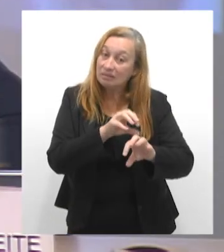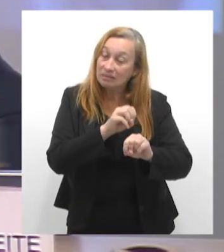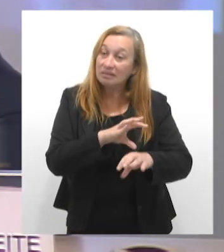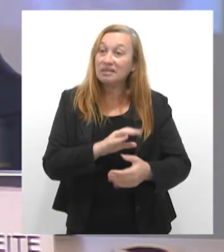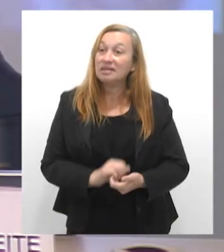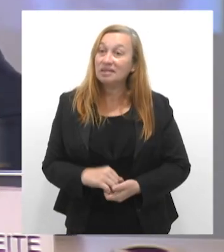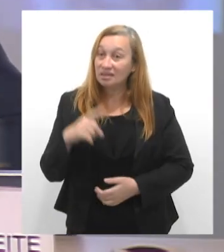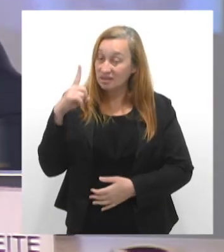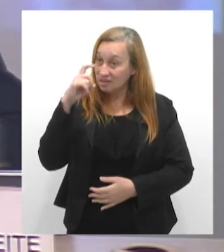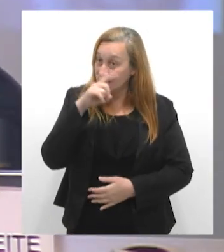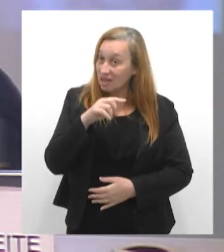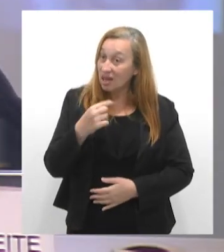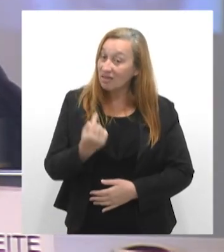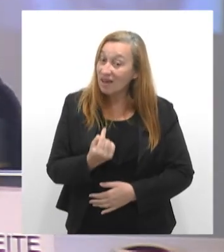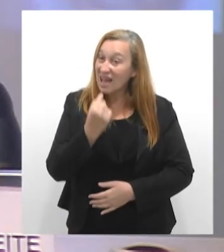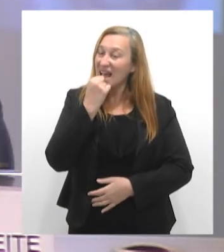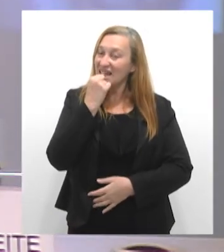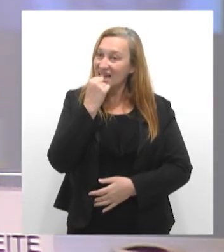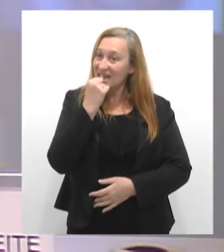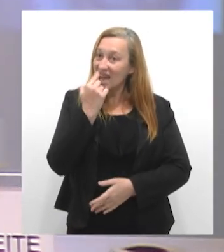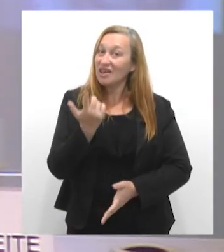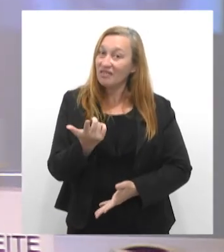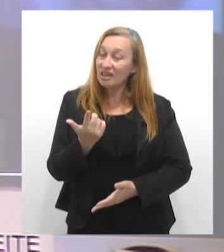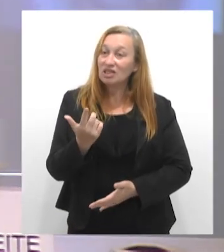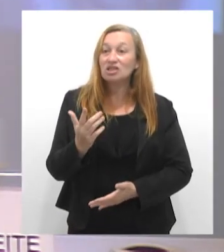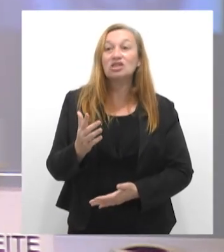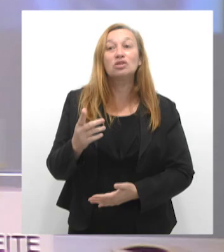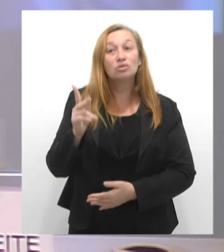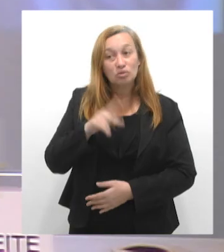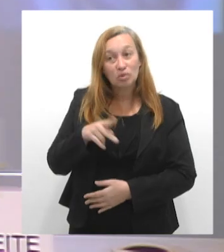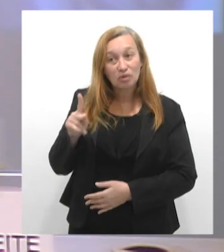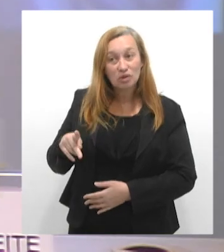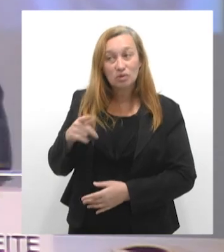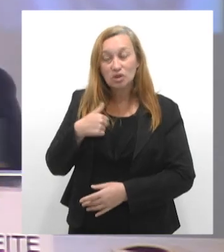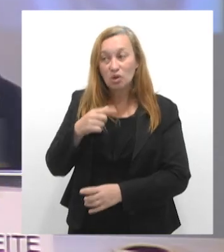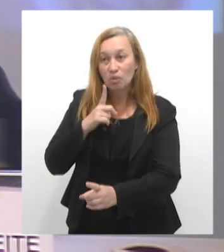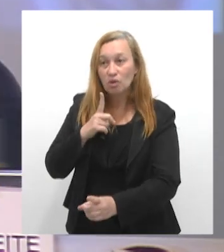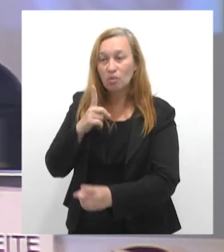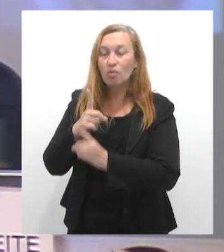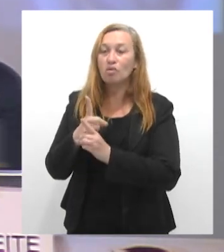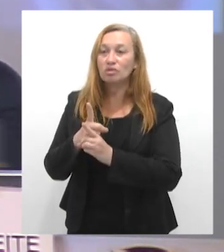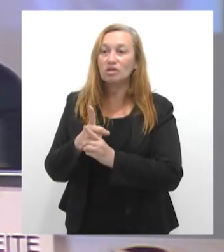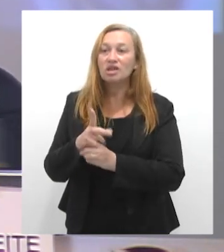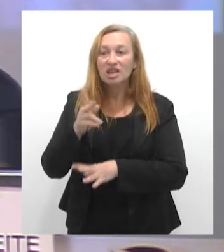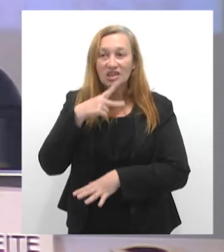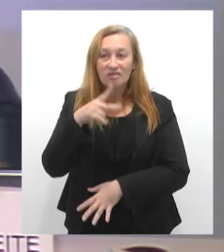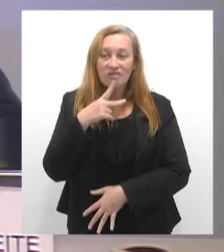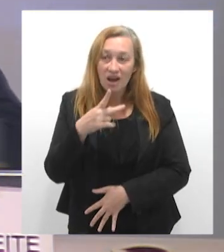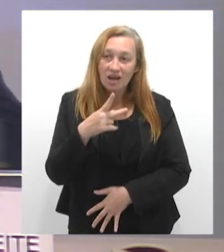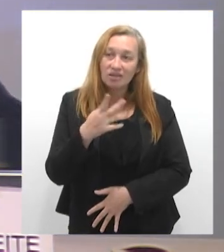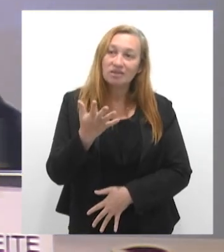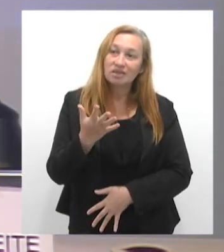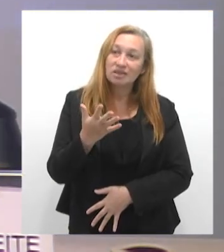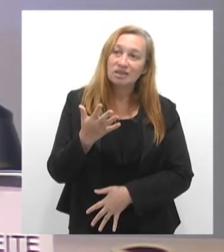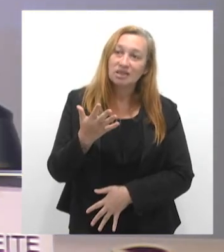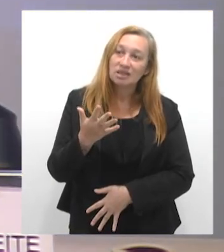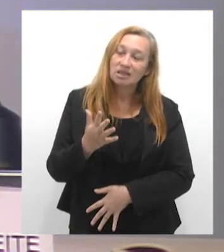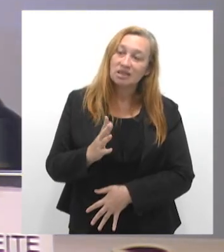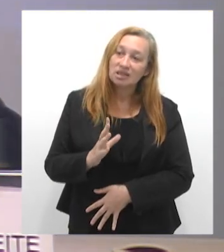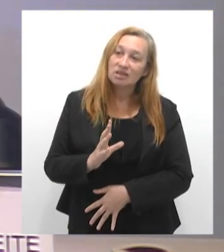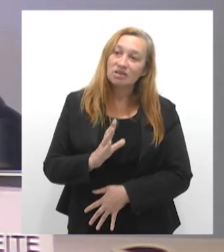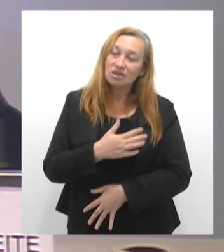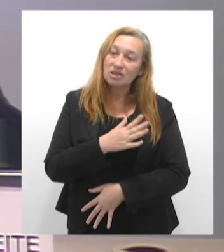maior, até em certa inveja, dos professores que, às vezes, eu encontro um ou outro que falam que adoram o 6º